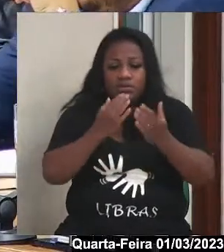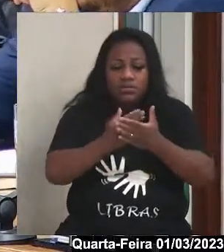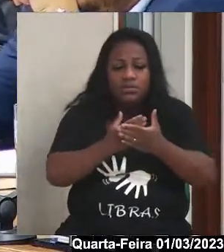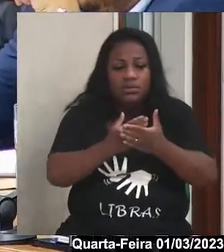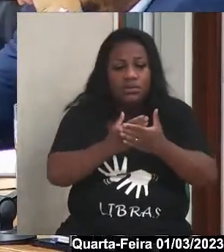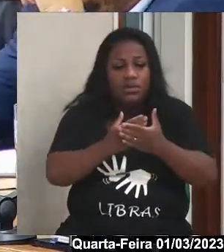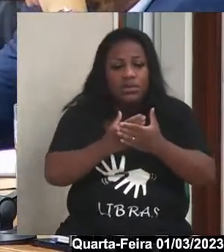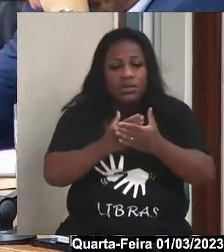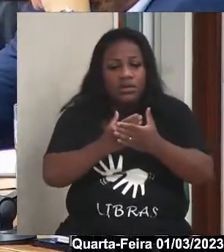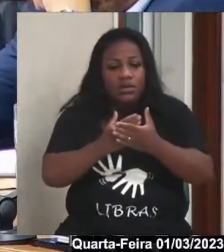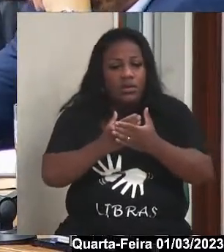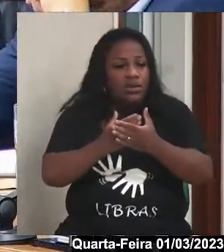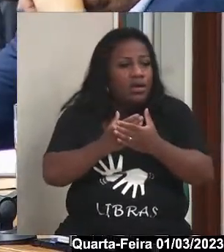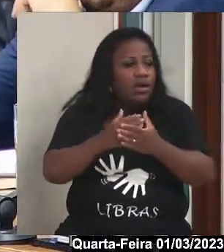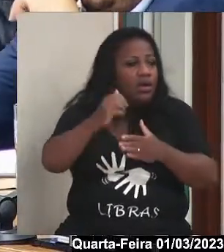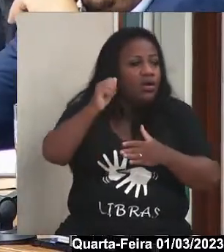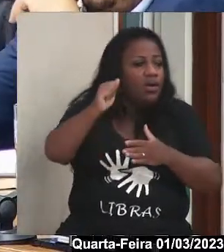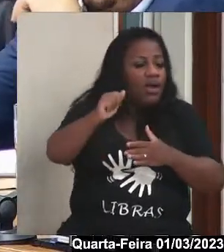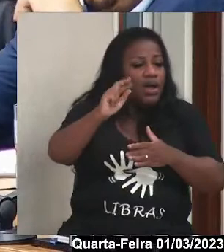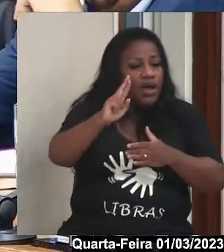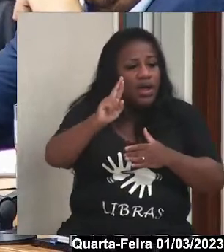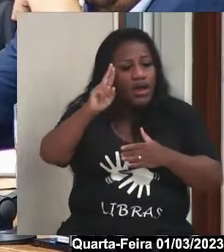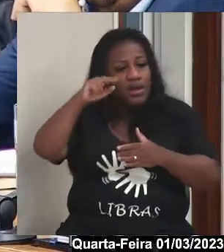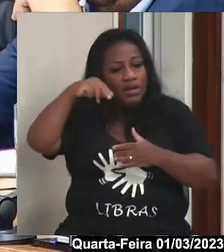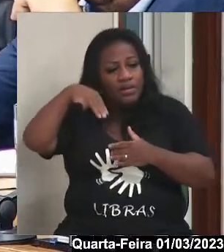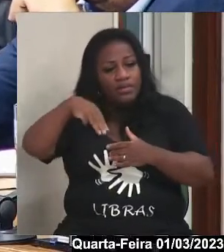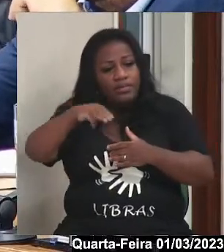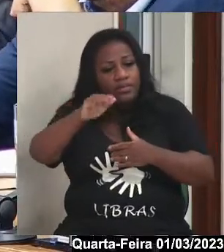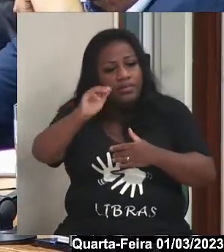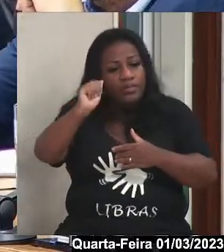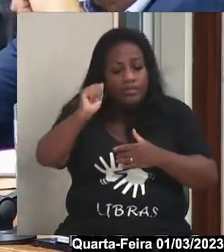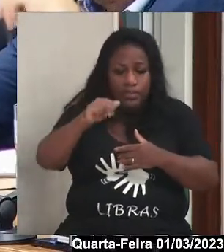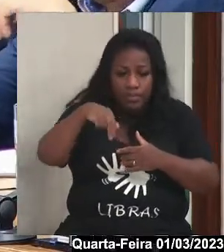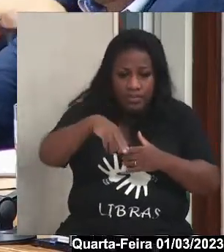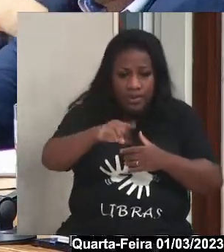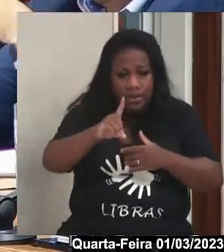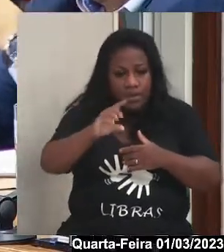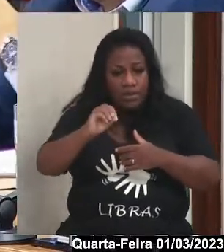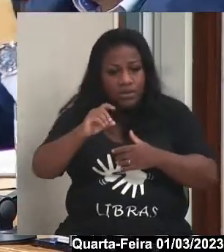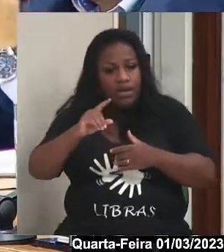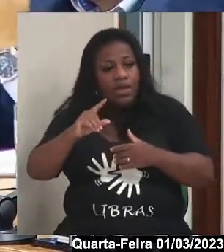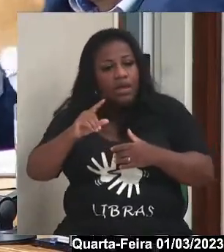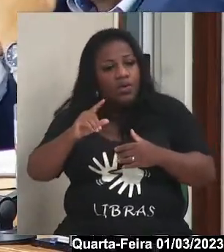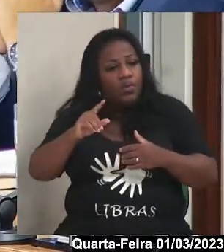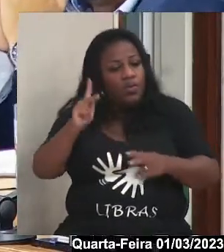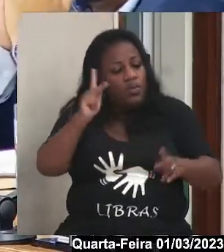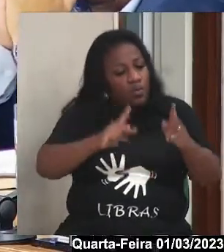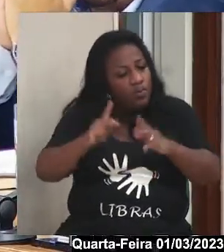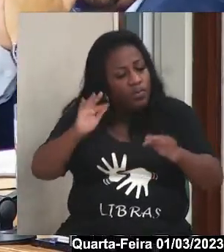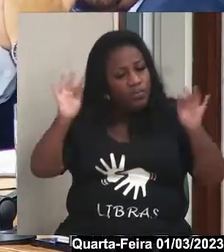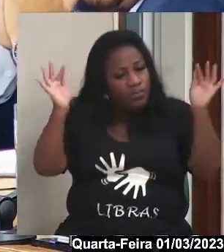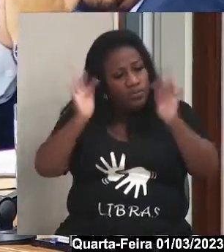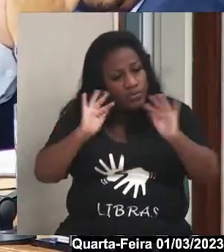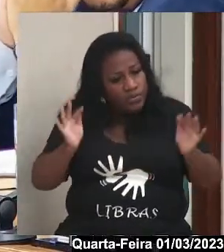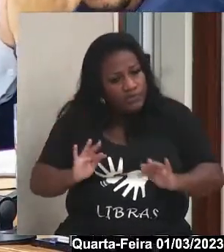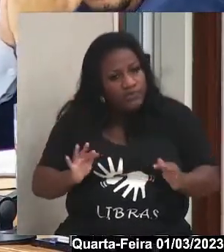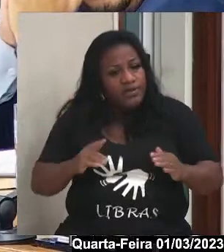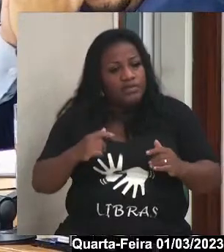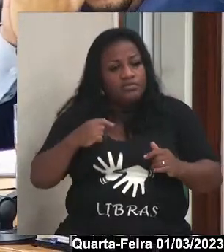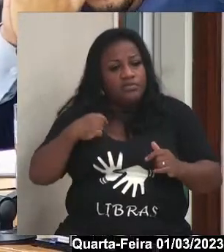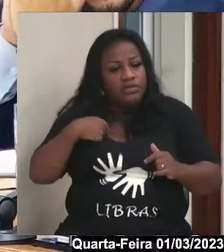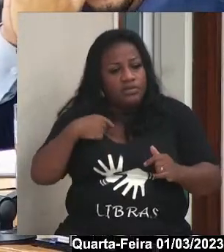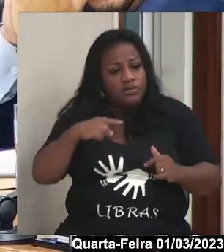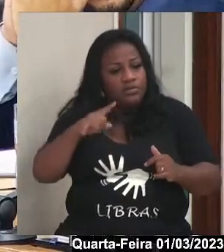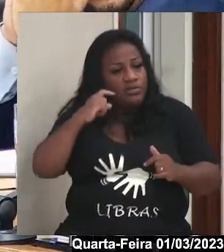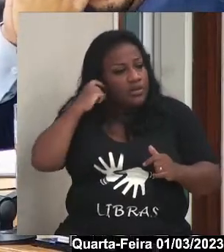Vidigal, não precisa nem discutir. O prefeito mostrou o que está lá para poder fazer, a população está feliz e nós estamos muito felizes que